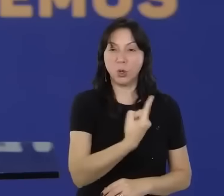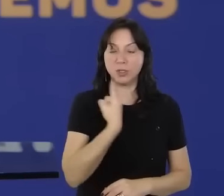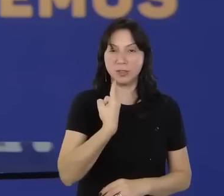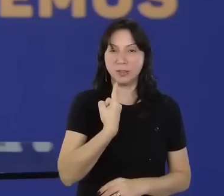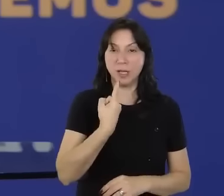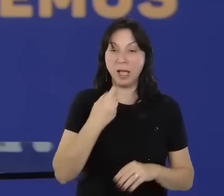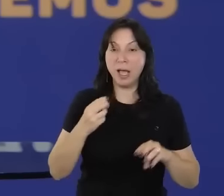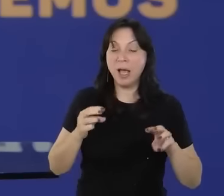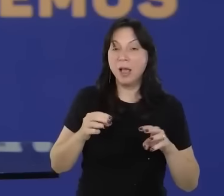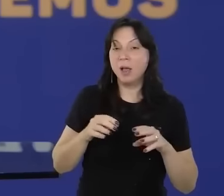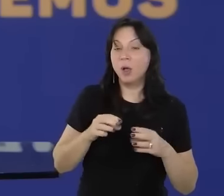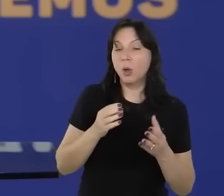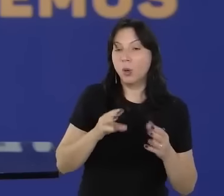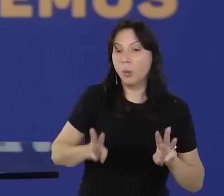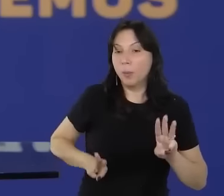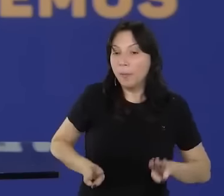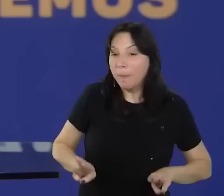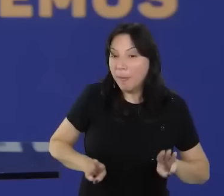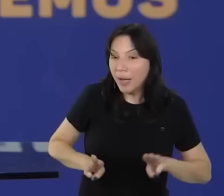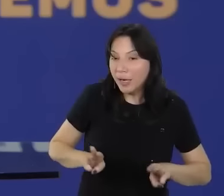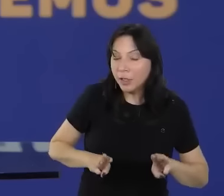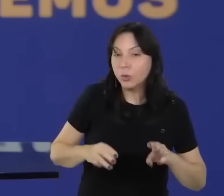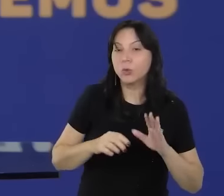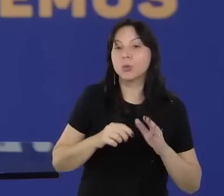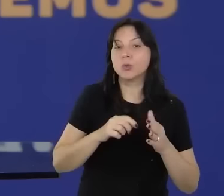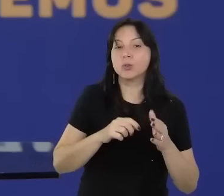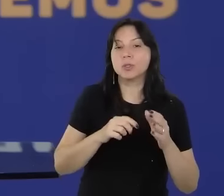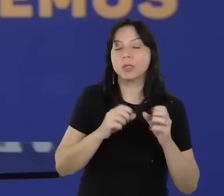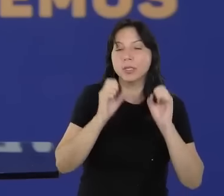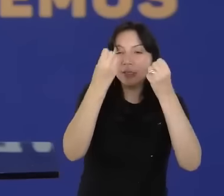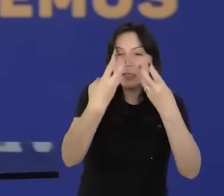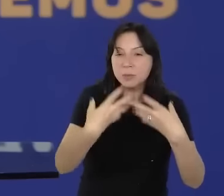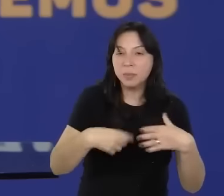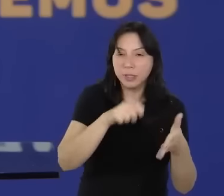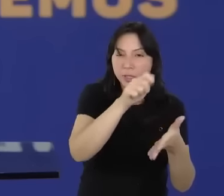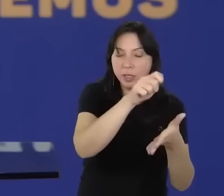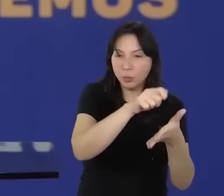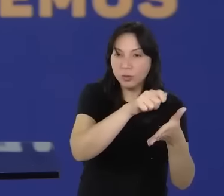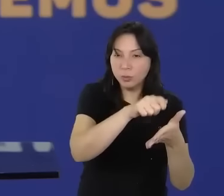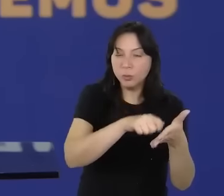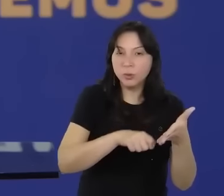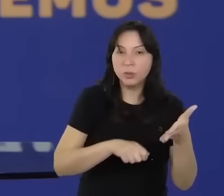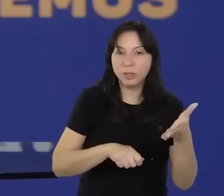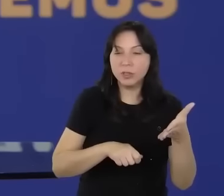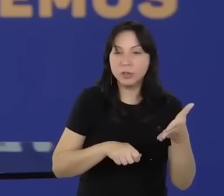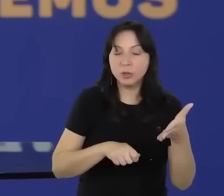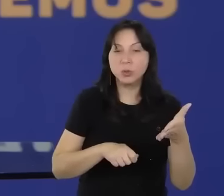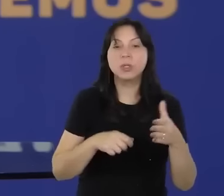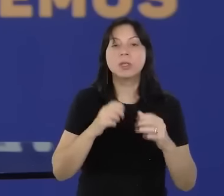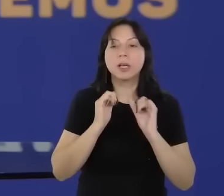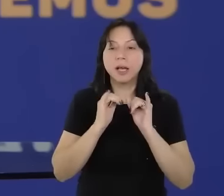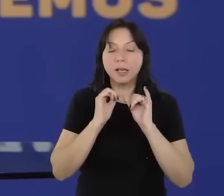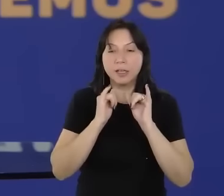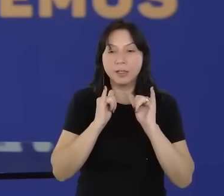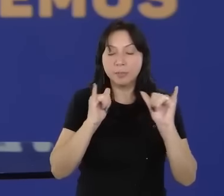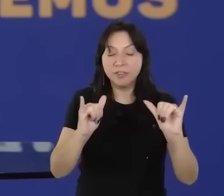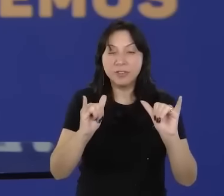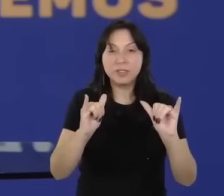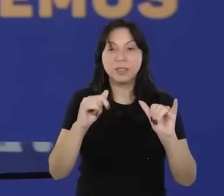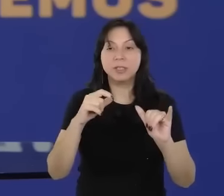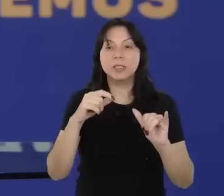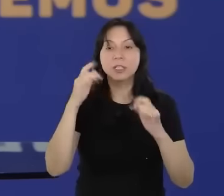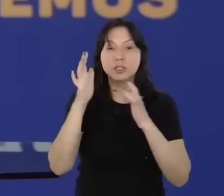viu em situação embaraçosa o vento assolando o barco frágil o